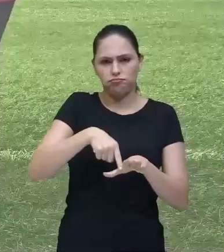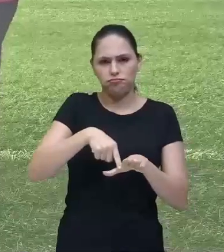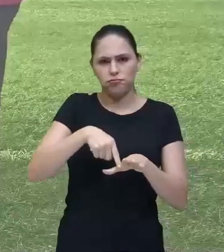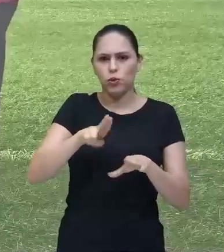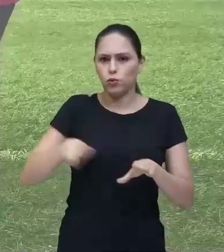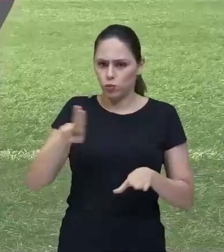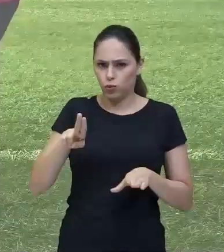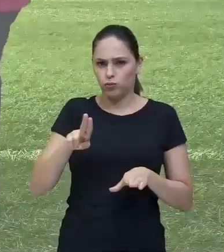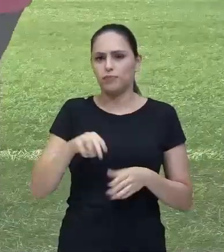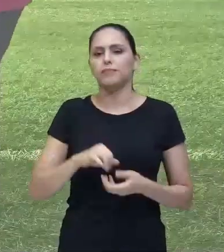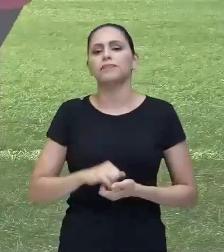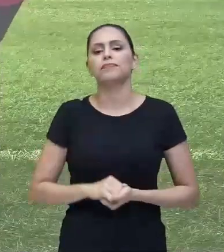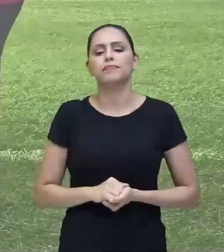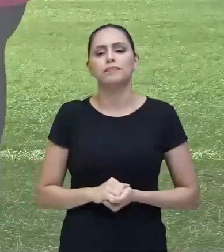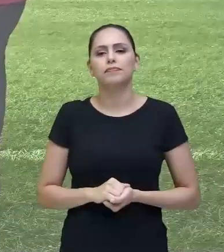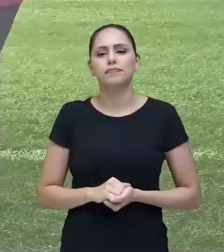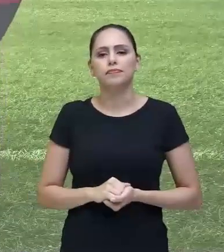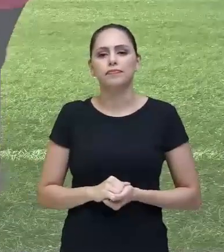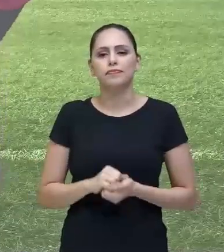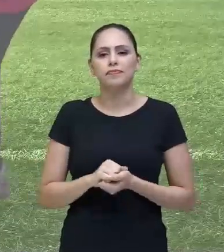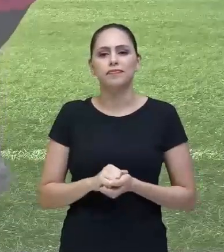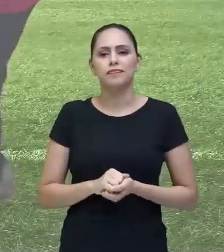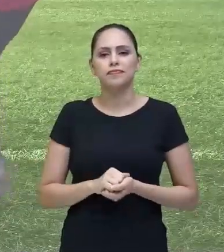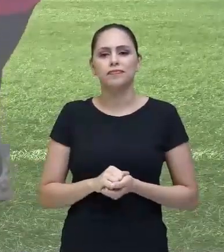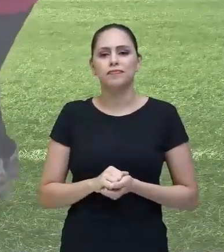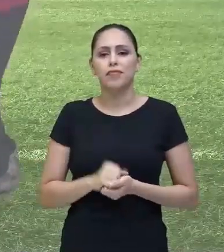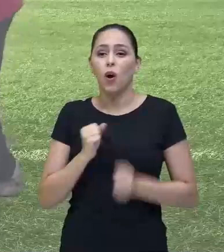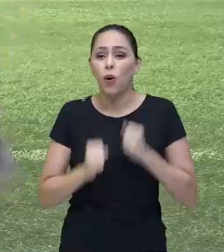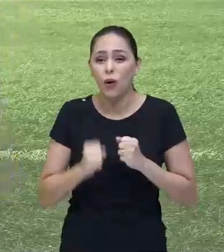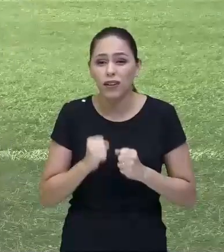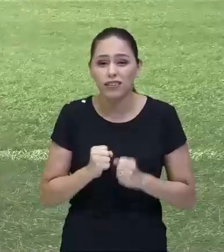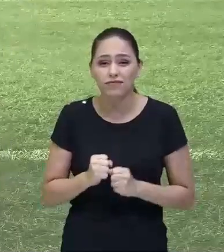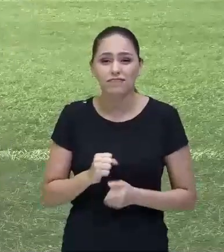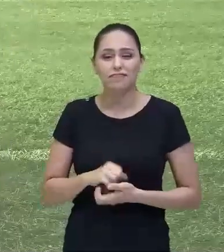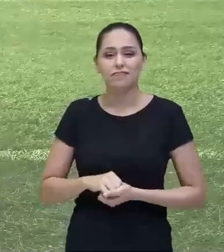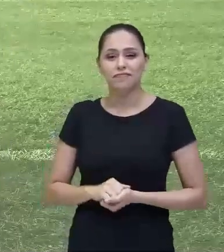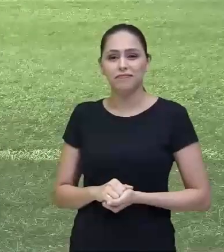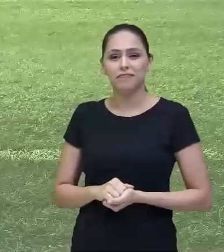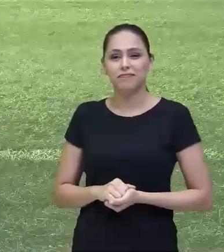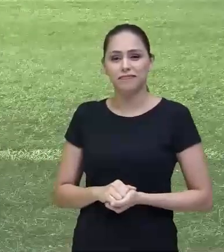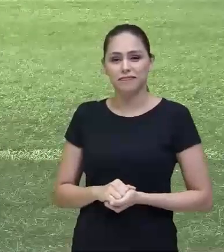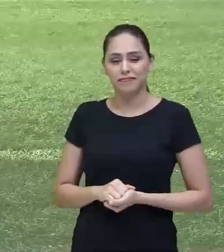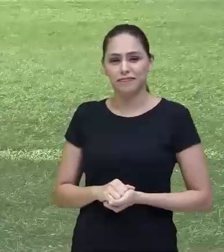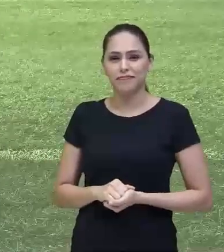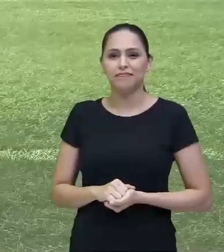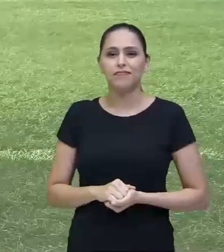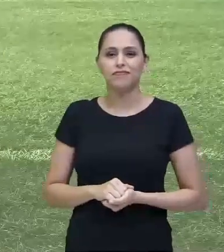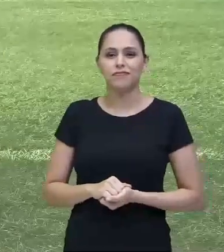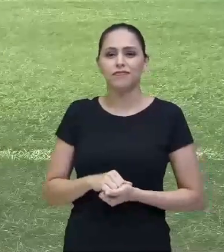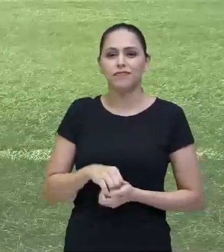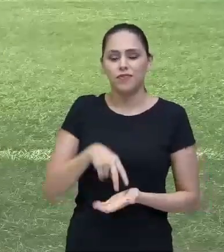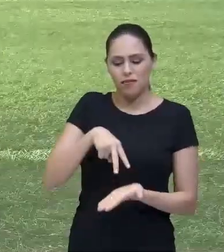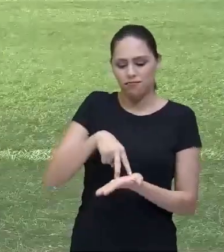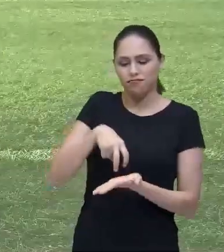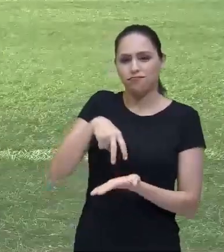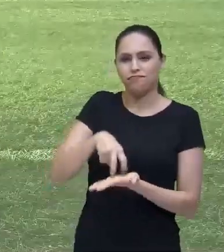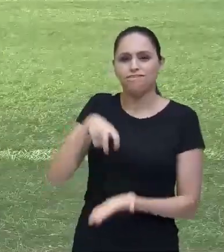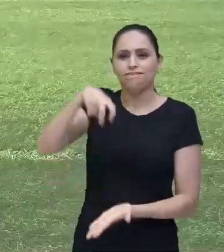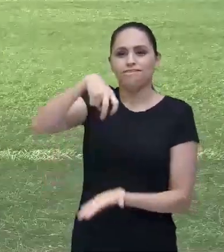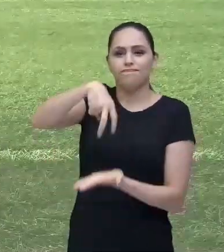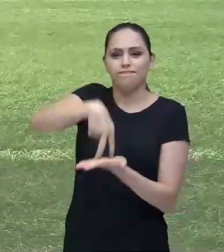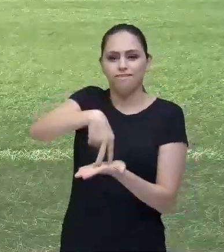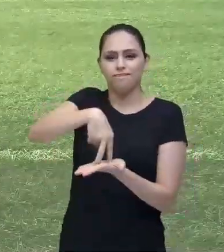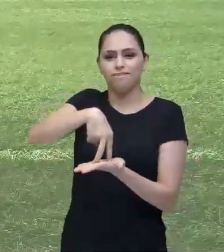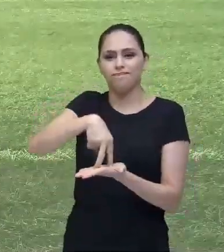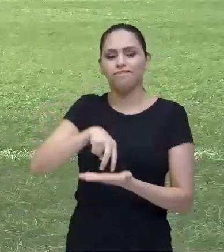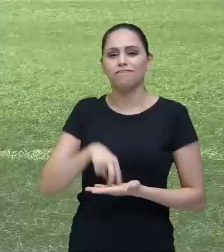hein? Prepara, professor. Vamos correndo. Lá. Correndo. Vai. Dois e pula. Isso, pula bem longe. Isso, pula bem longe.